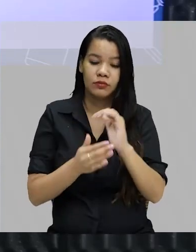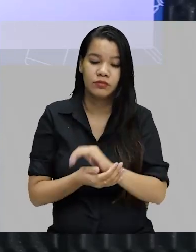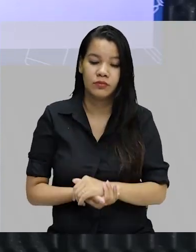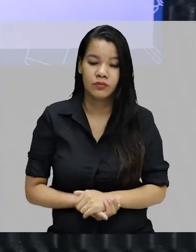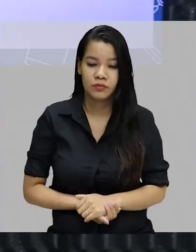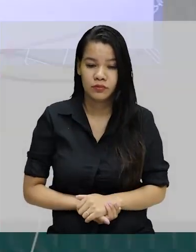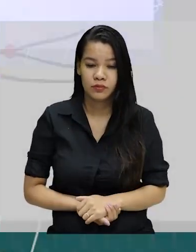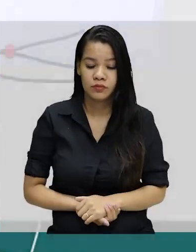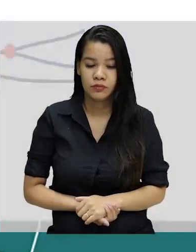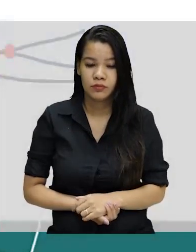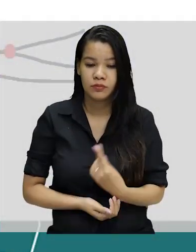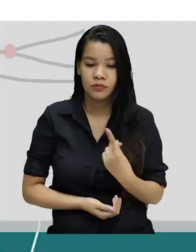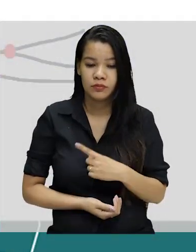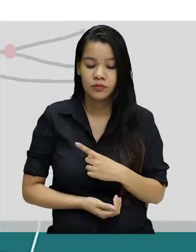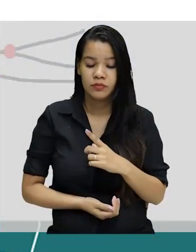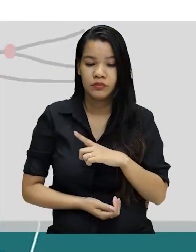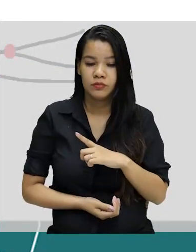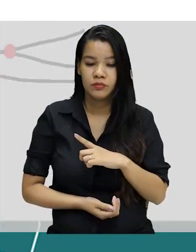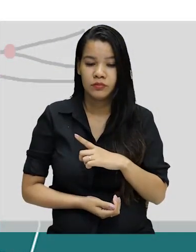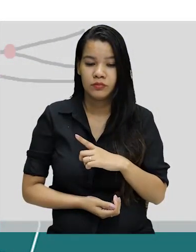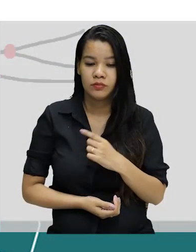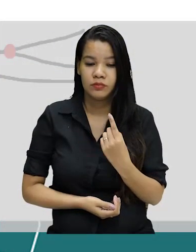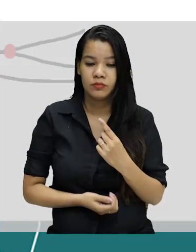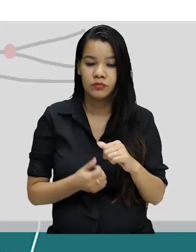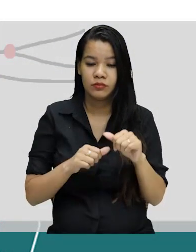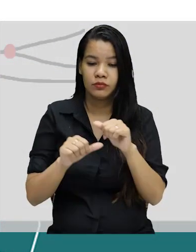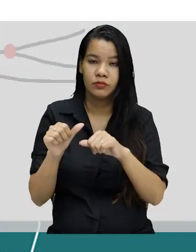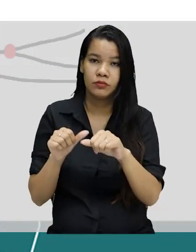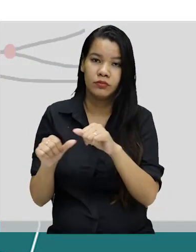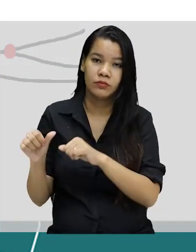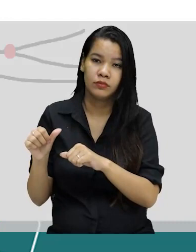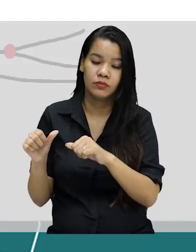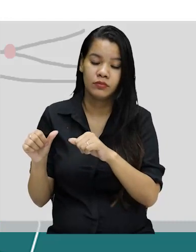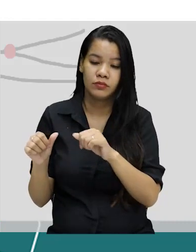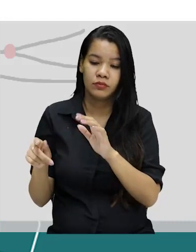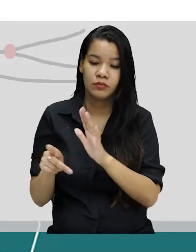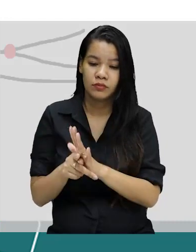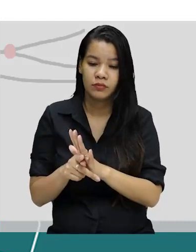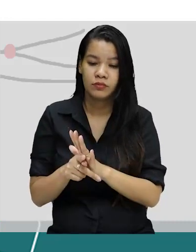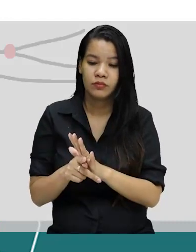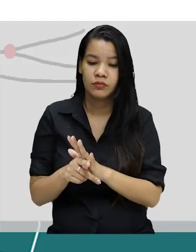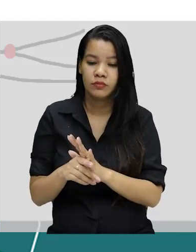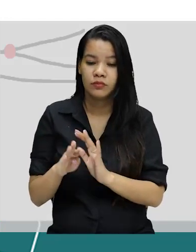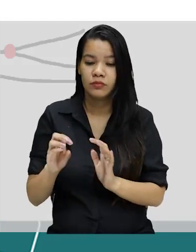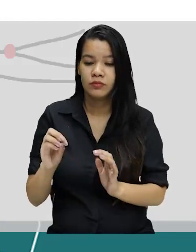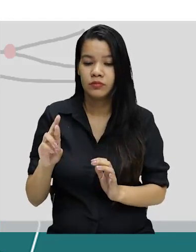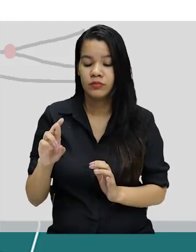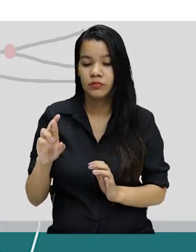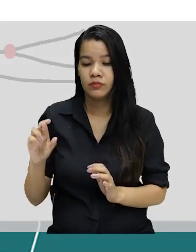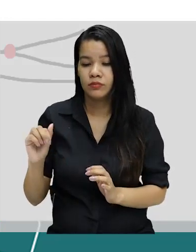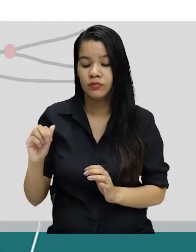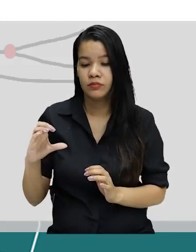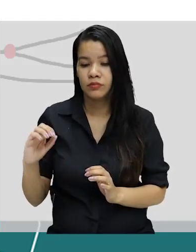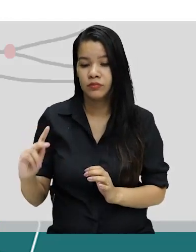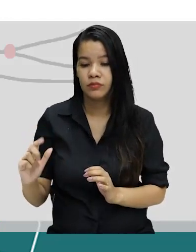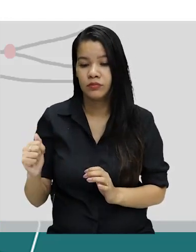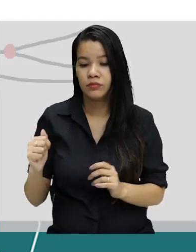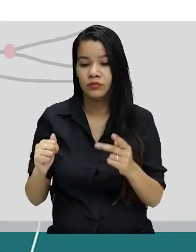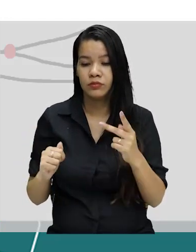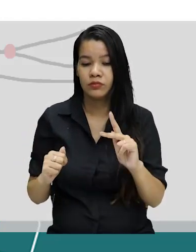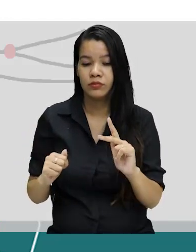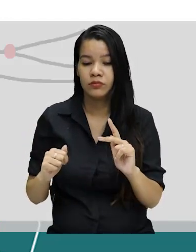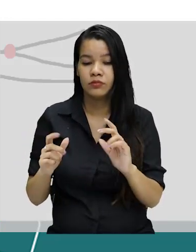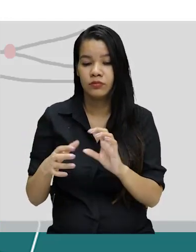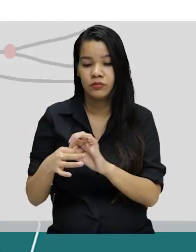certo? A esse processo nós vamos ter uma modificação nas propriedades da borracha. Essas